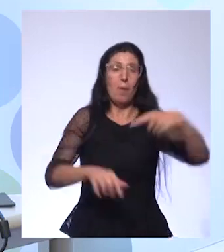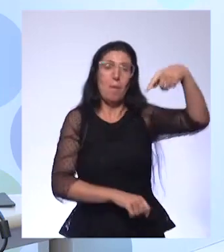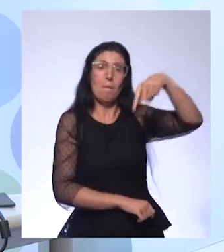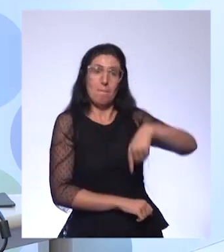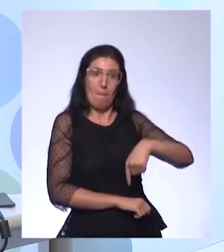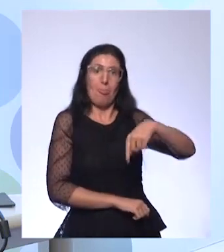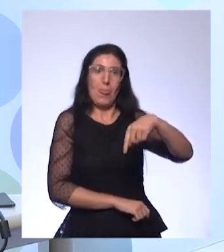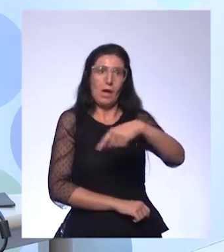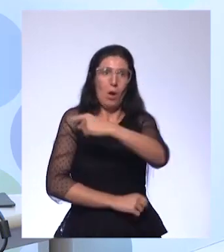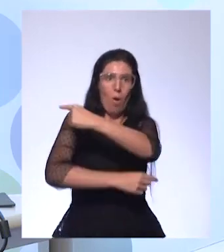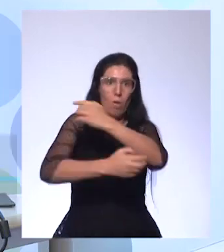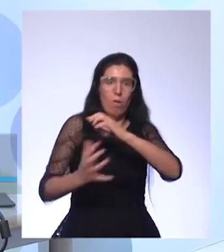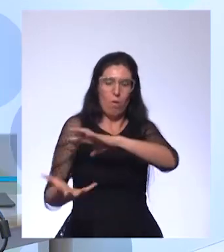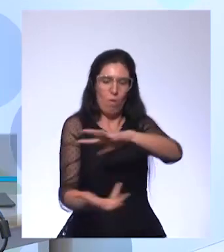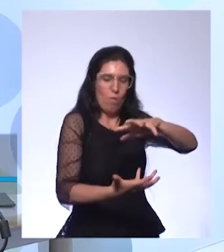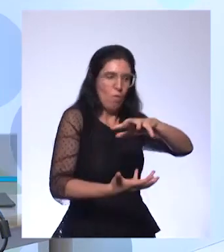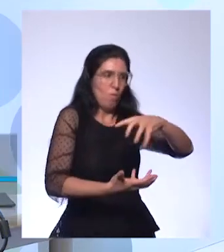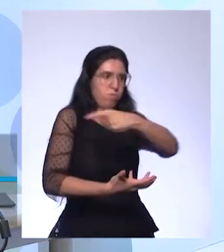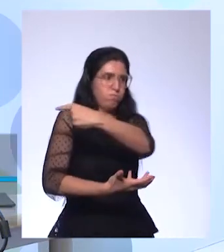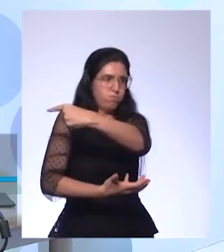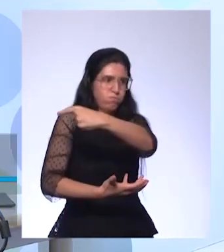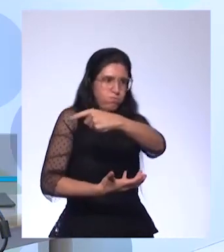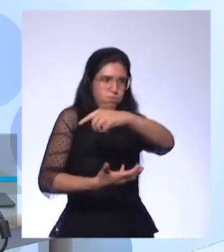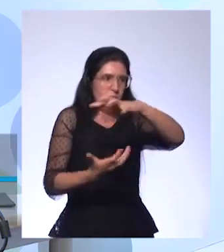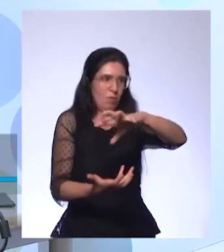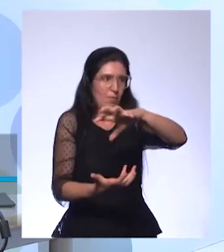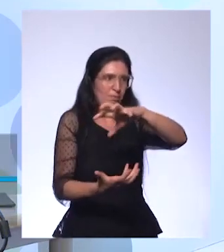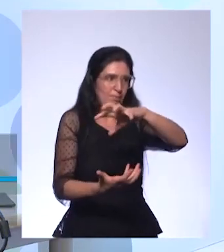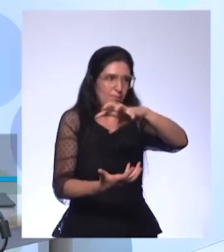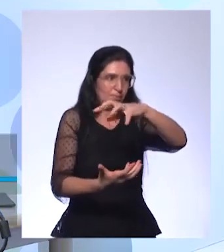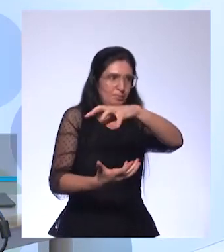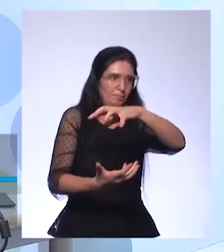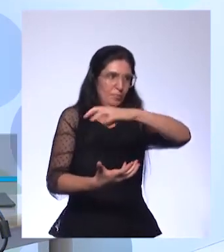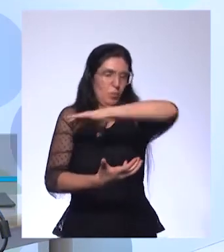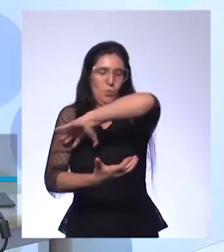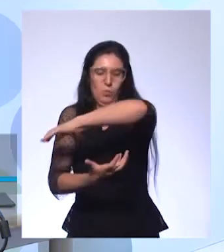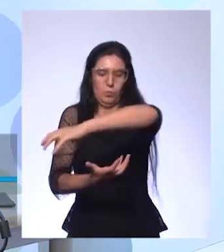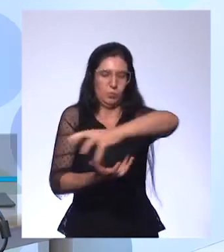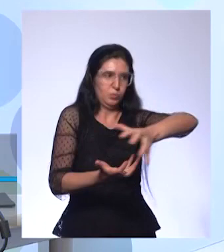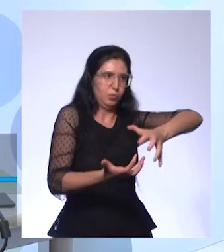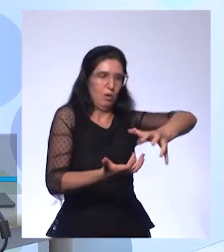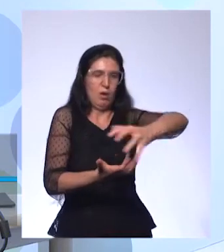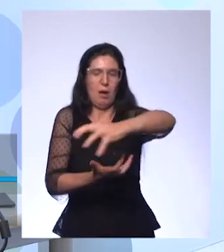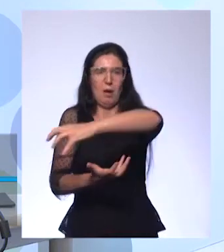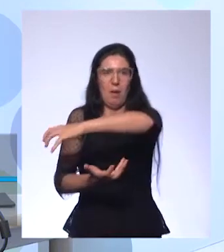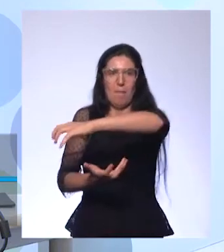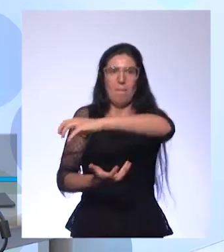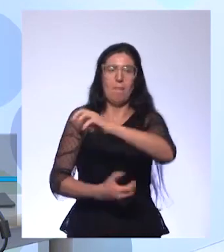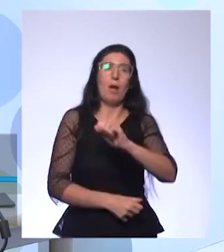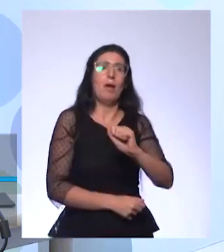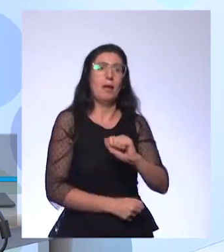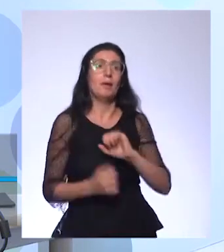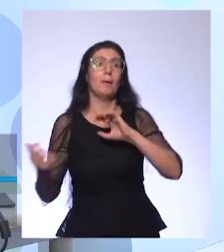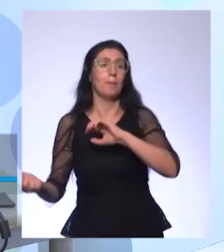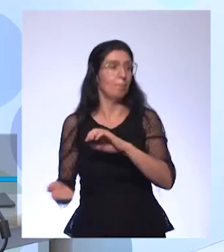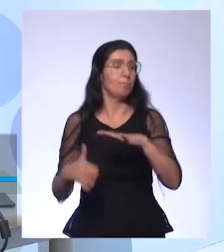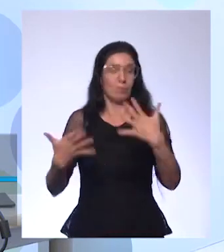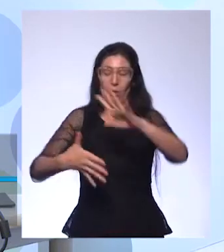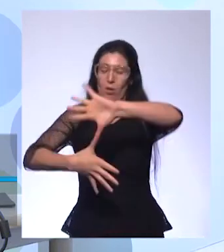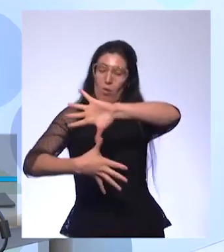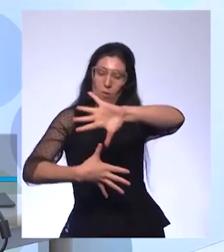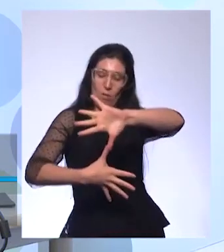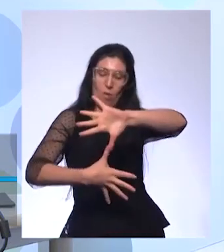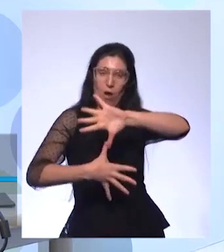latitudes, né, bastante extensas de norte a sul, como é o caso da América, né? No continente africano também tem uma